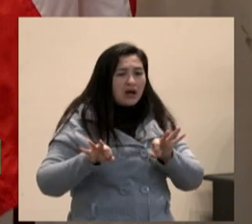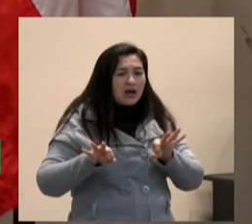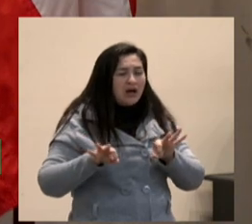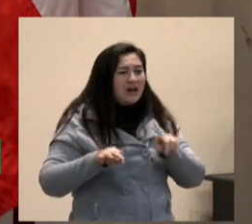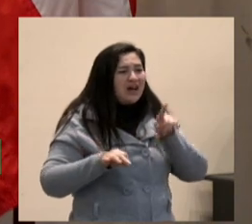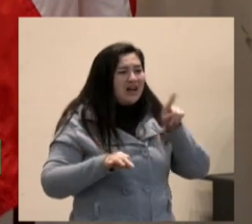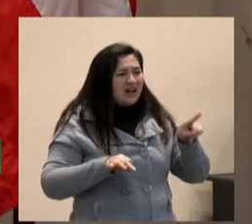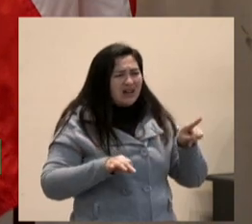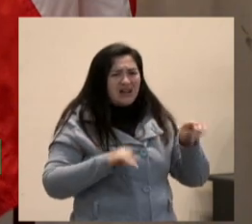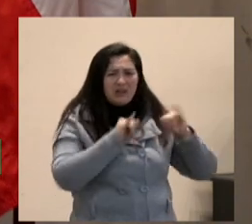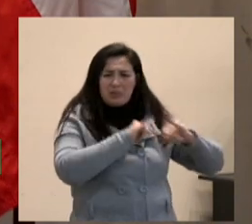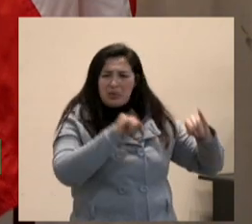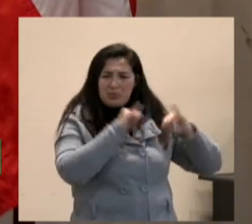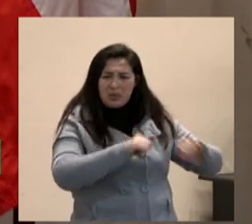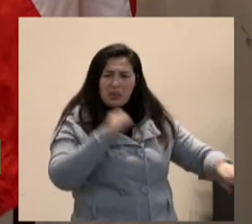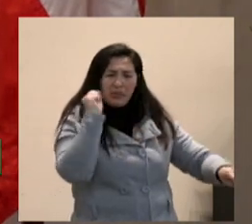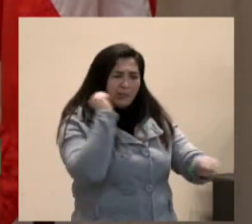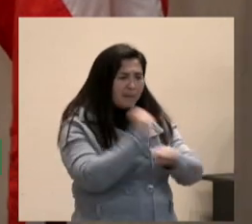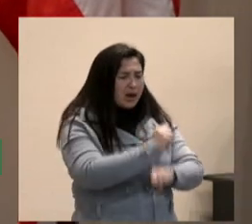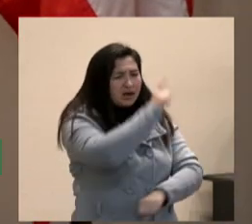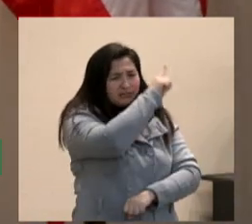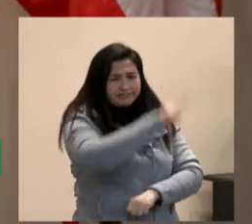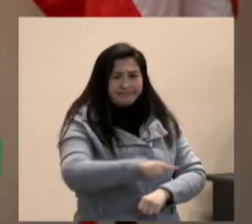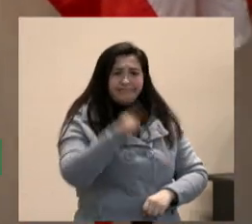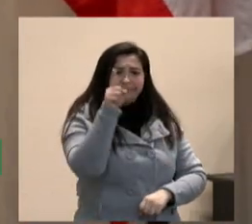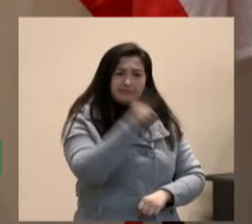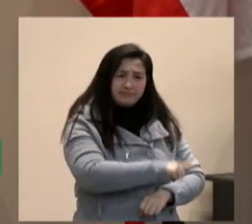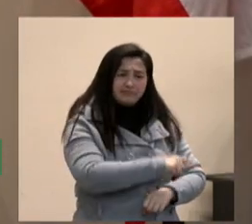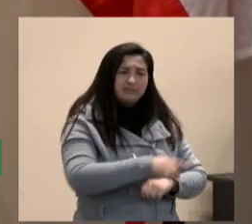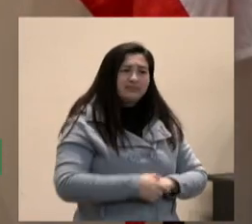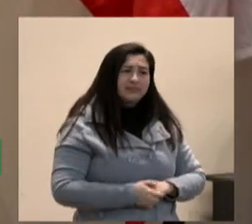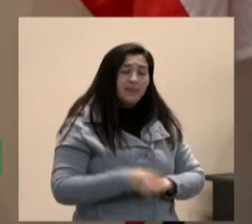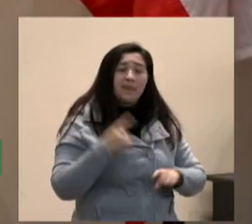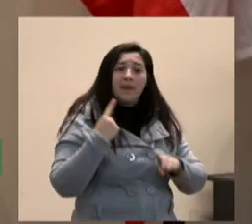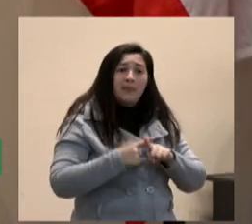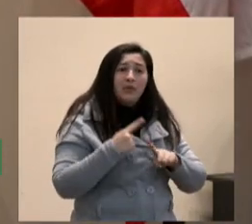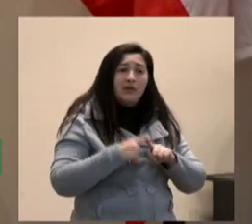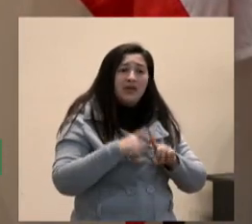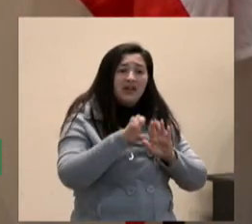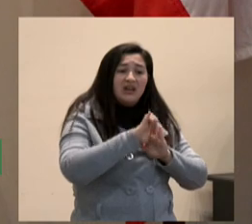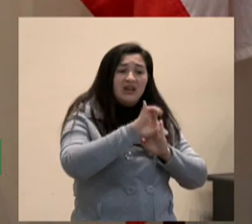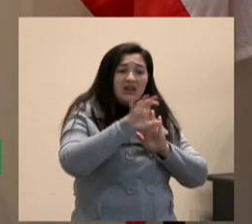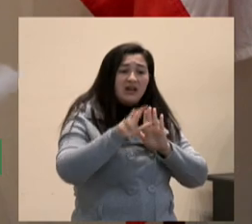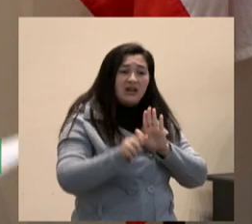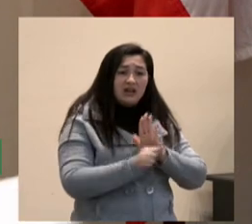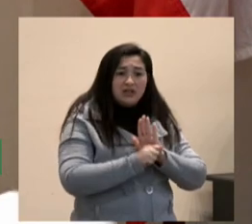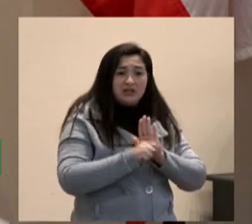barrar essa situação. Por quê? Porque a EJA é invisível.